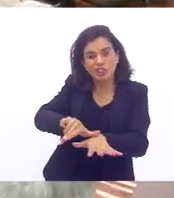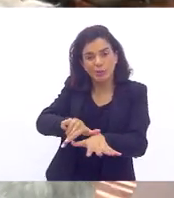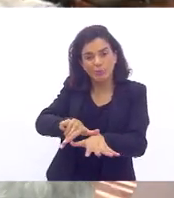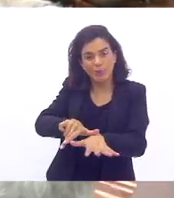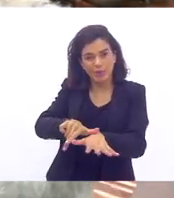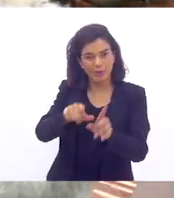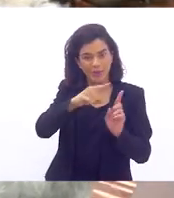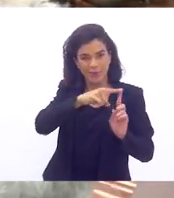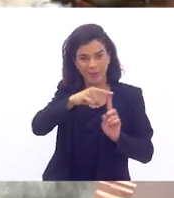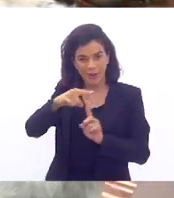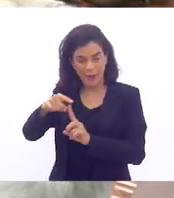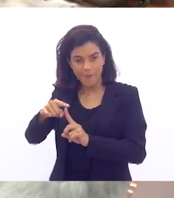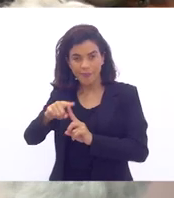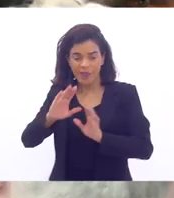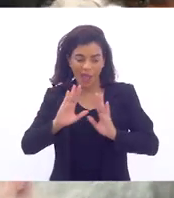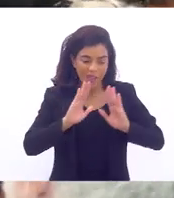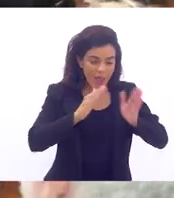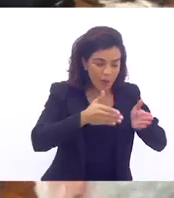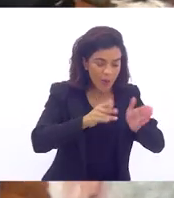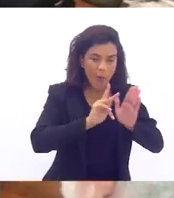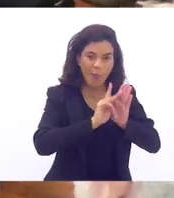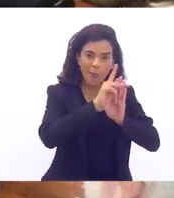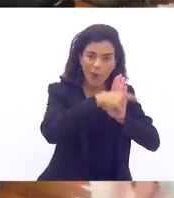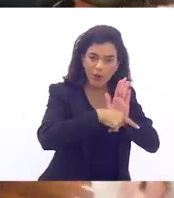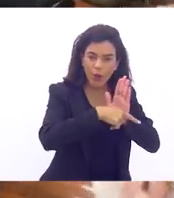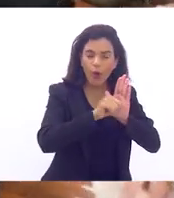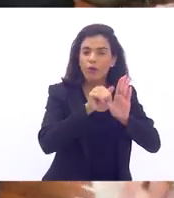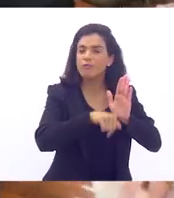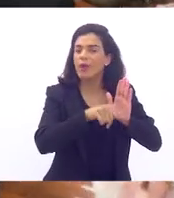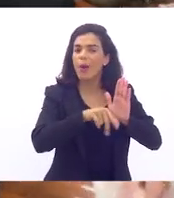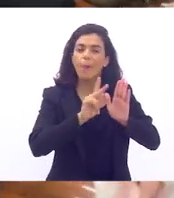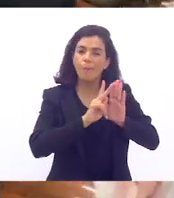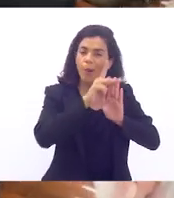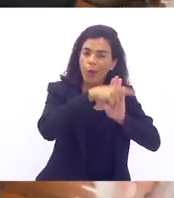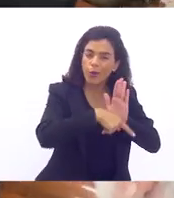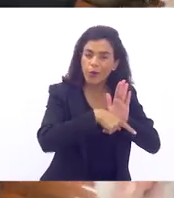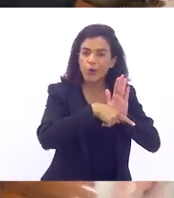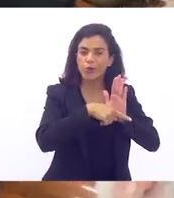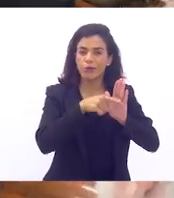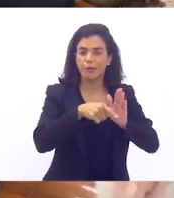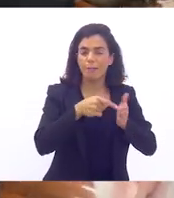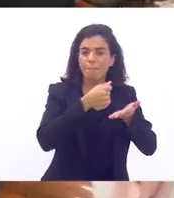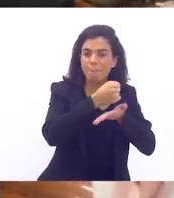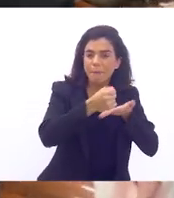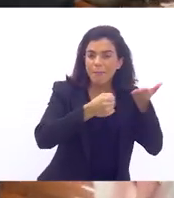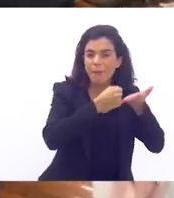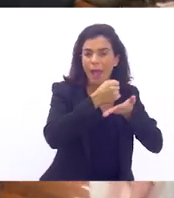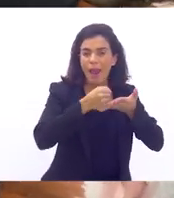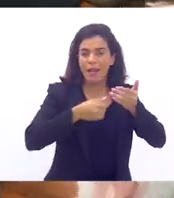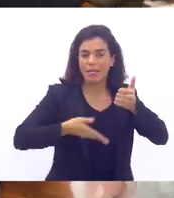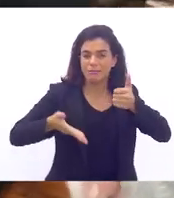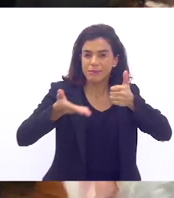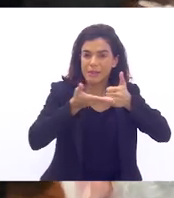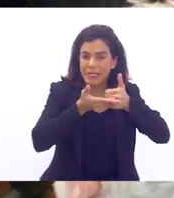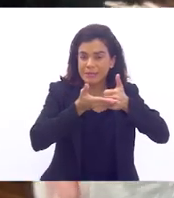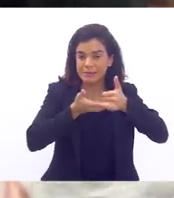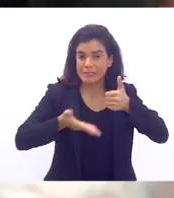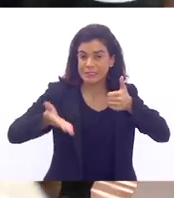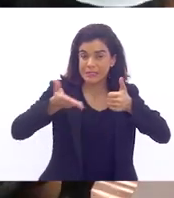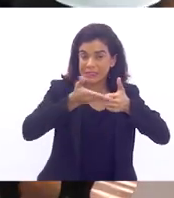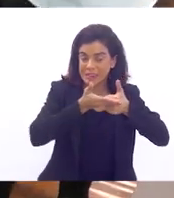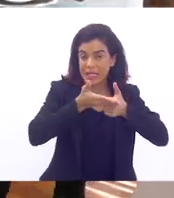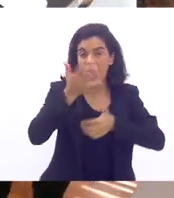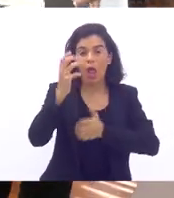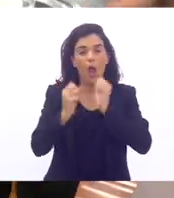cada uma existe um protocolo que protocolo é esse as necessidades primárias as secundárias as complicações que a doença